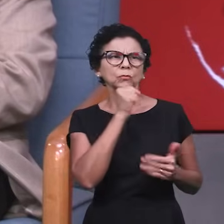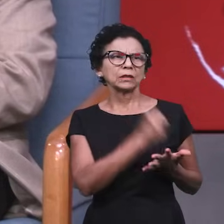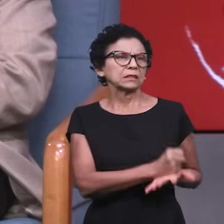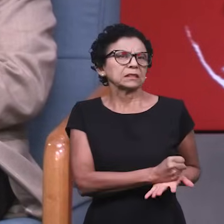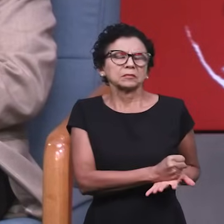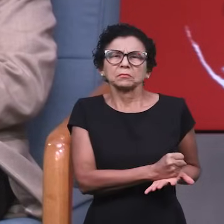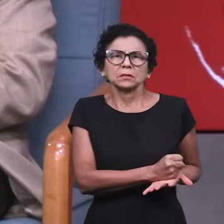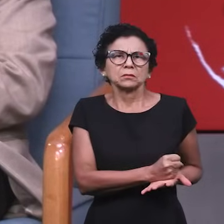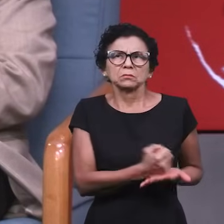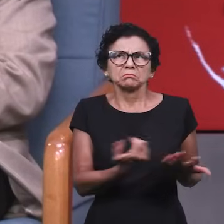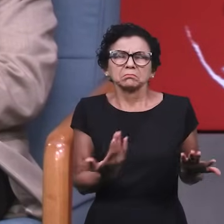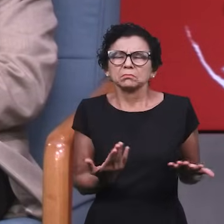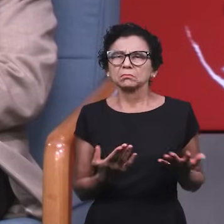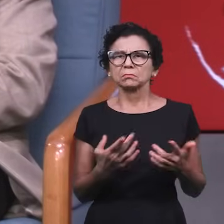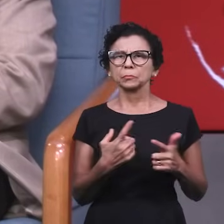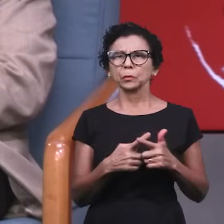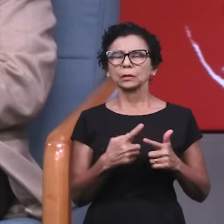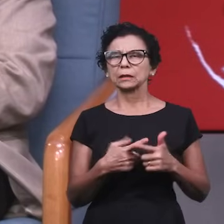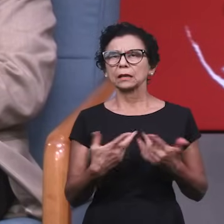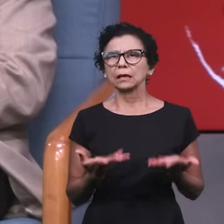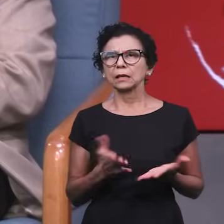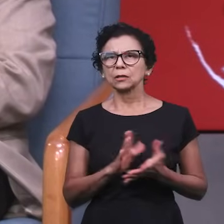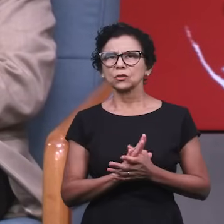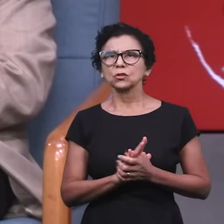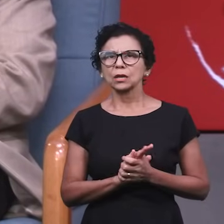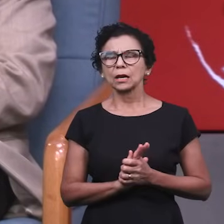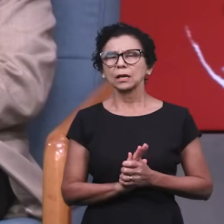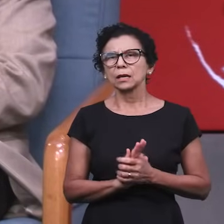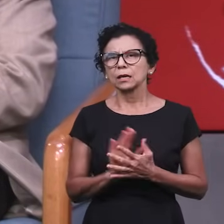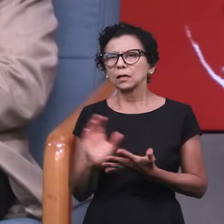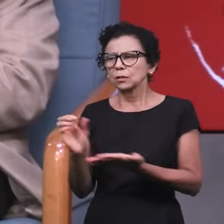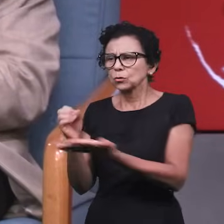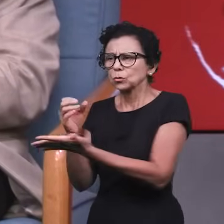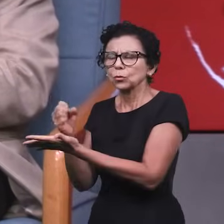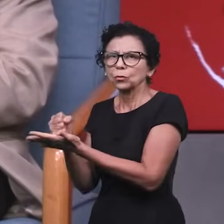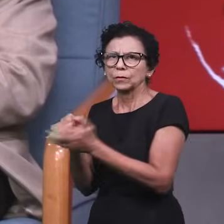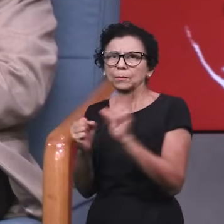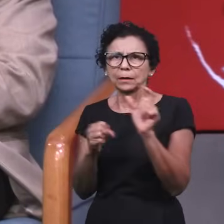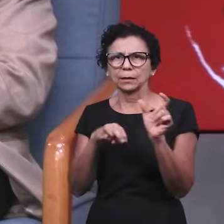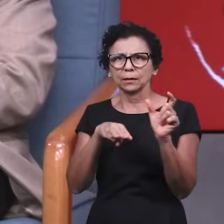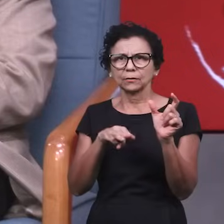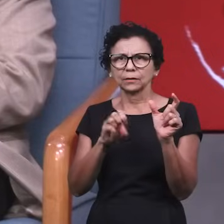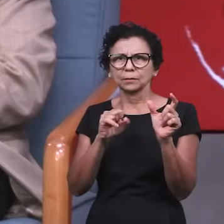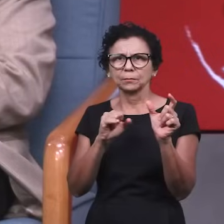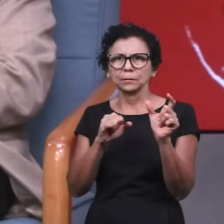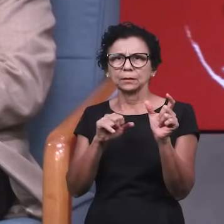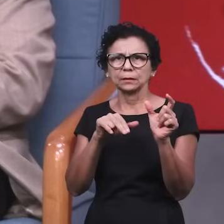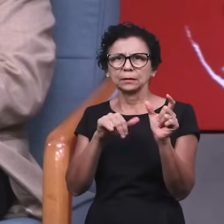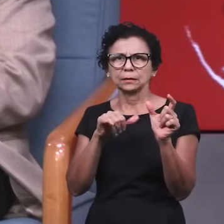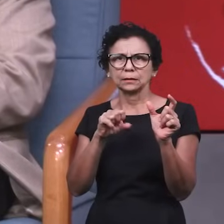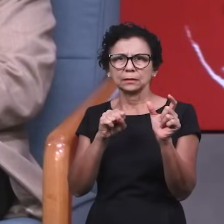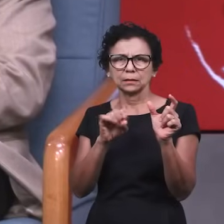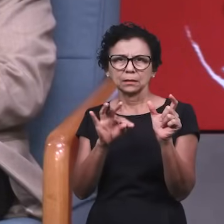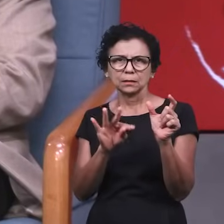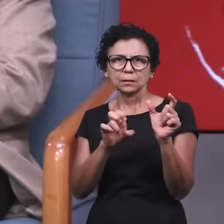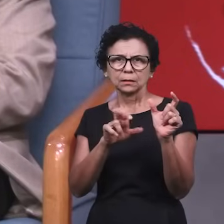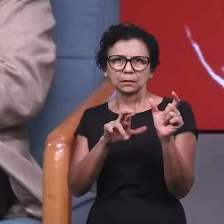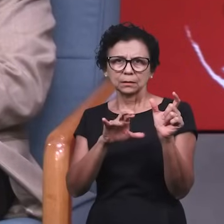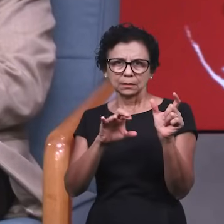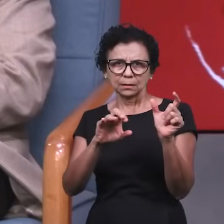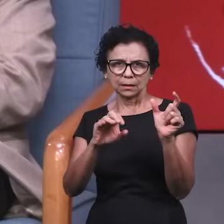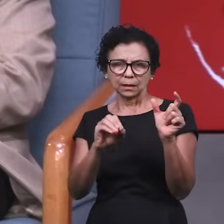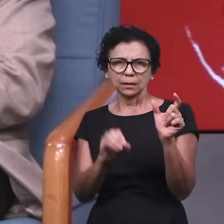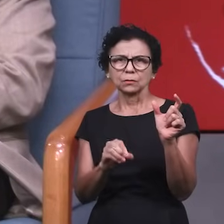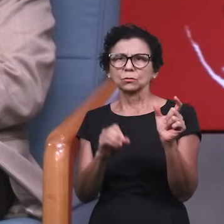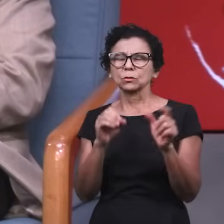uma expressão já do Novo Testamento, né? A palavra ministério aparece só